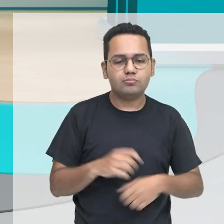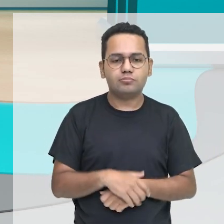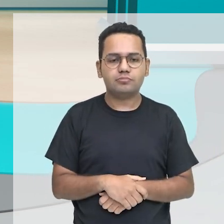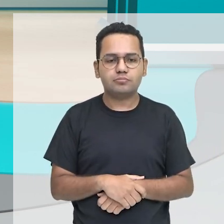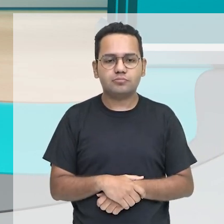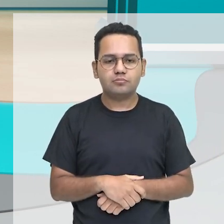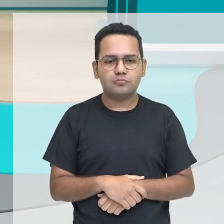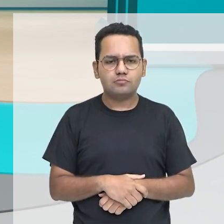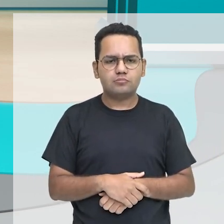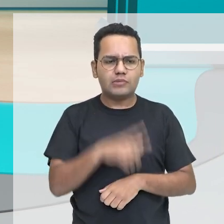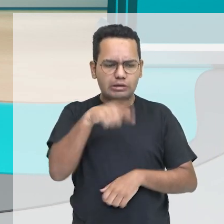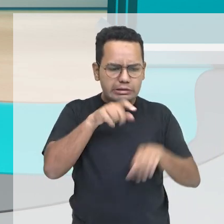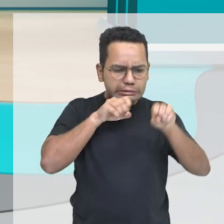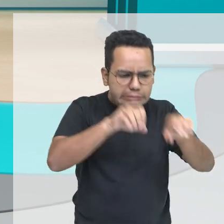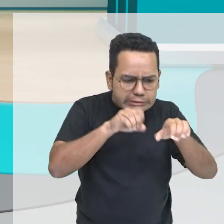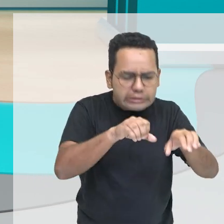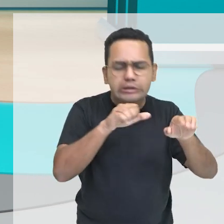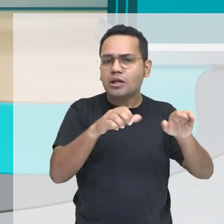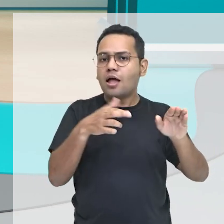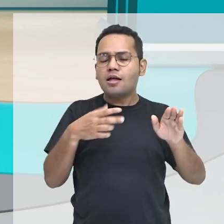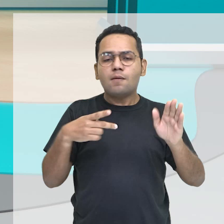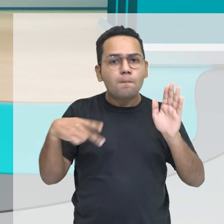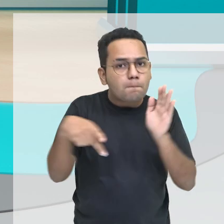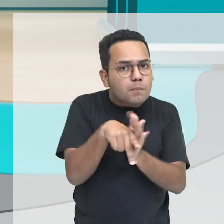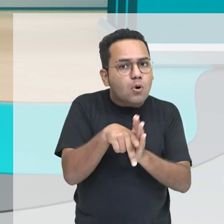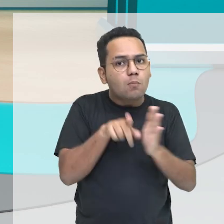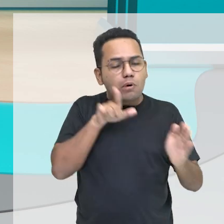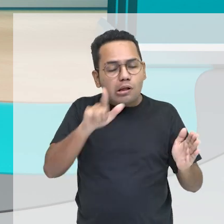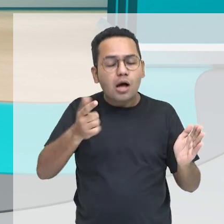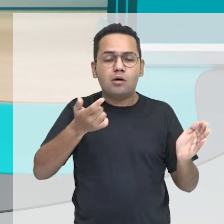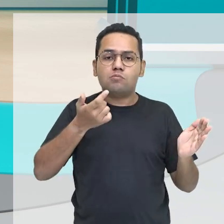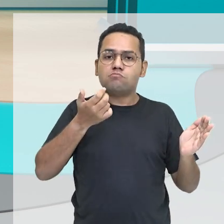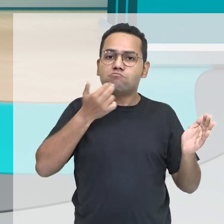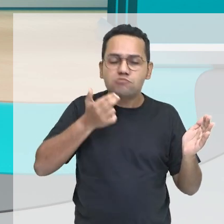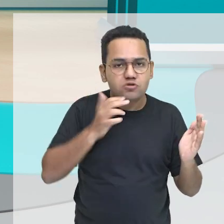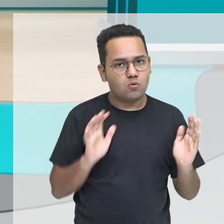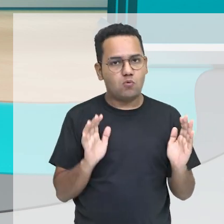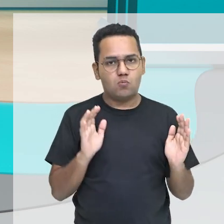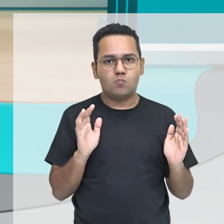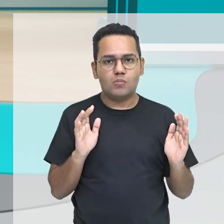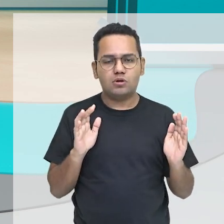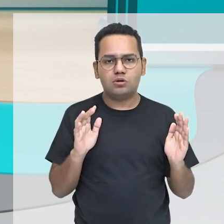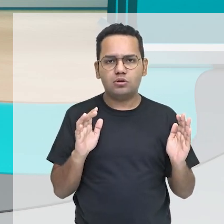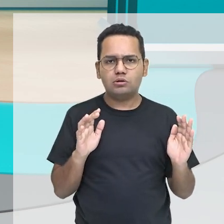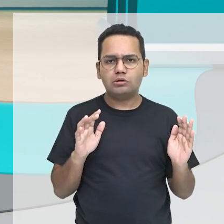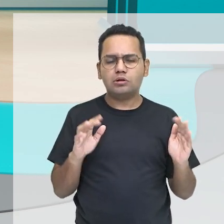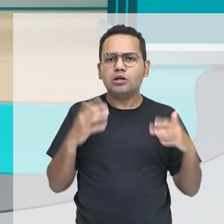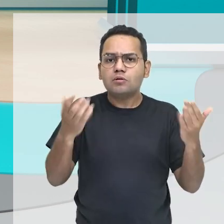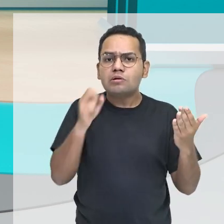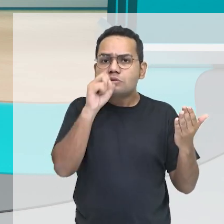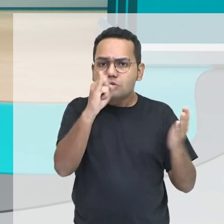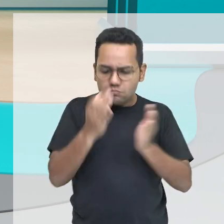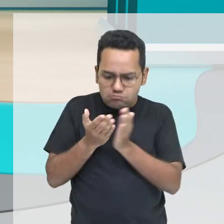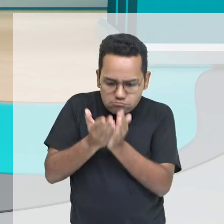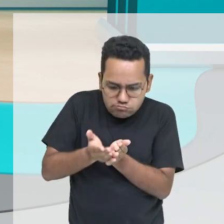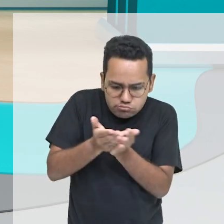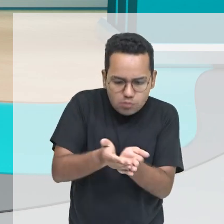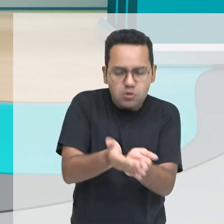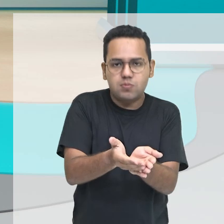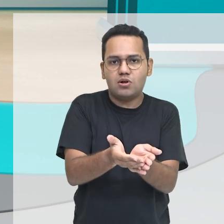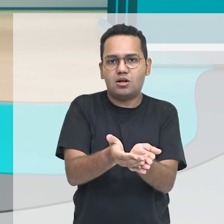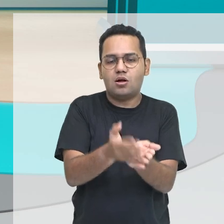tudo era ministrado em língua portuguesa, ok? Então, colonizou, você vai trazer o seu idioma. Só que